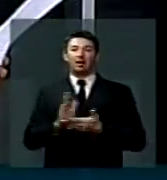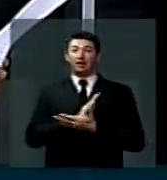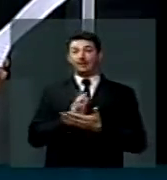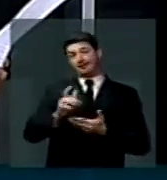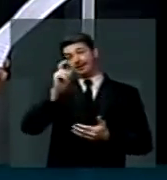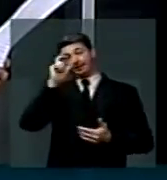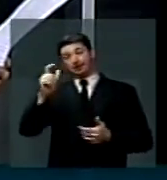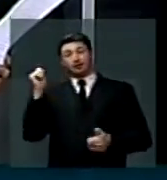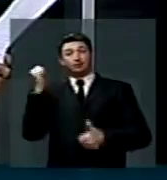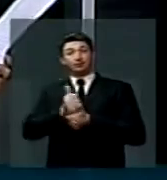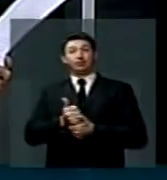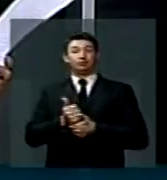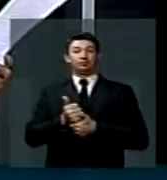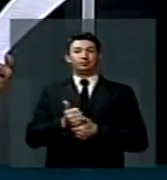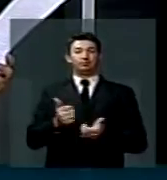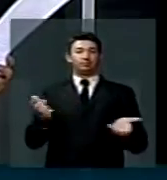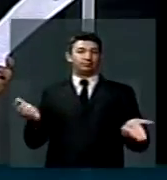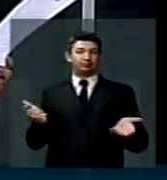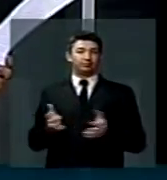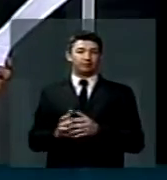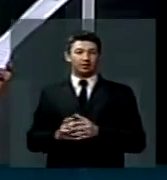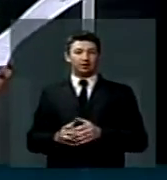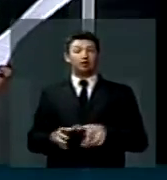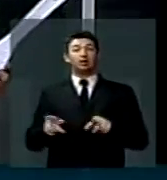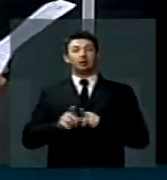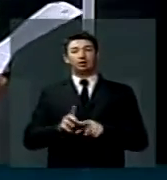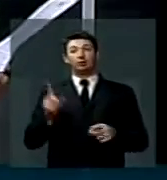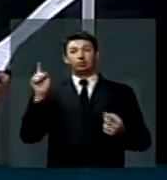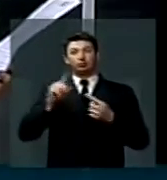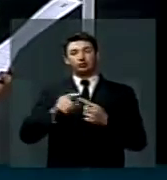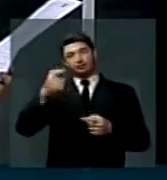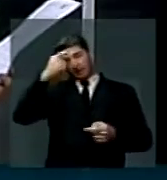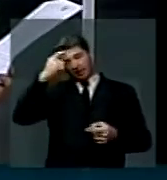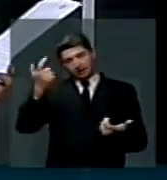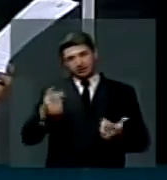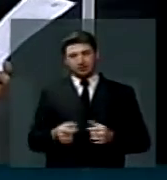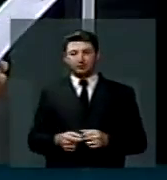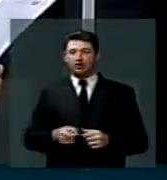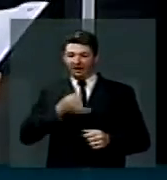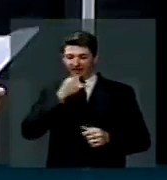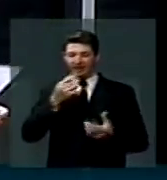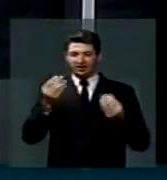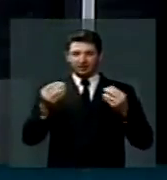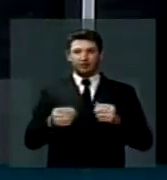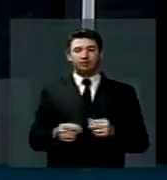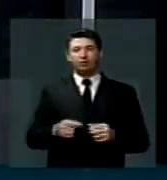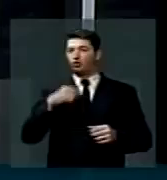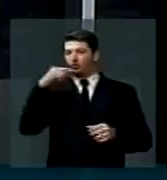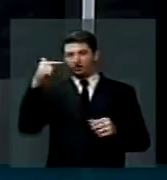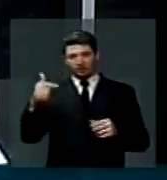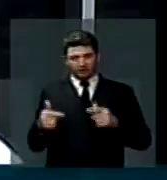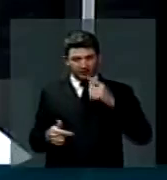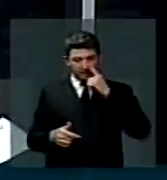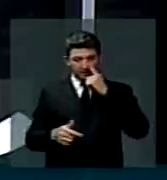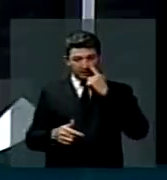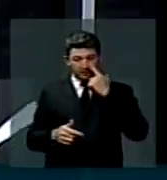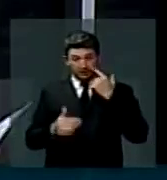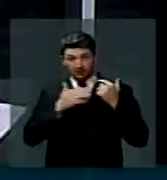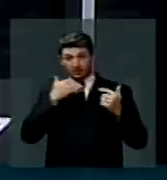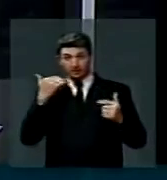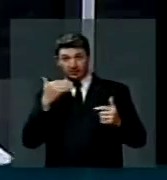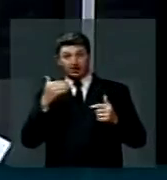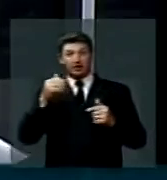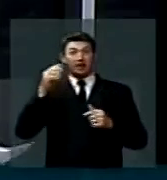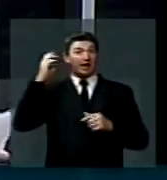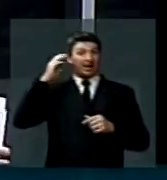interesses suplantam até a razão e o bom senso. É lamentável, não há dúvida. E a morte do rádio